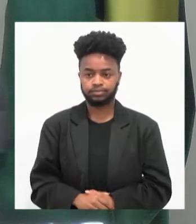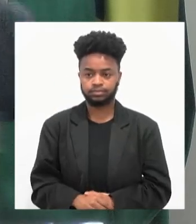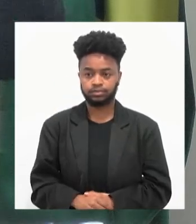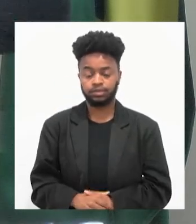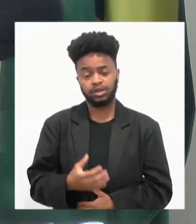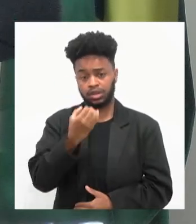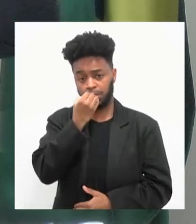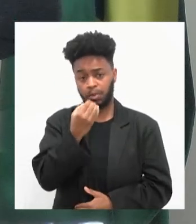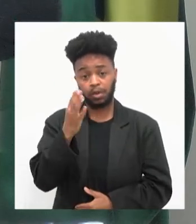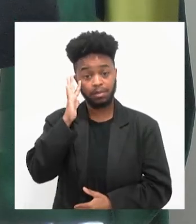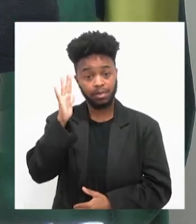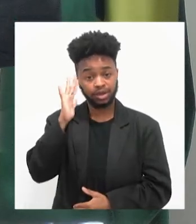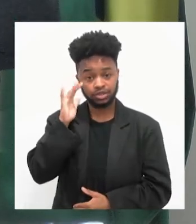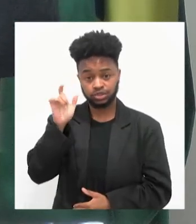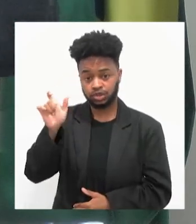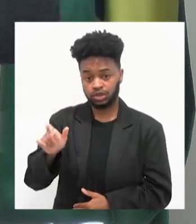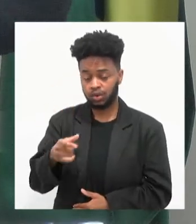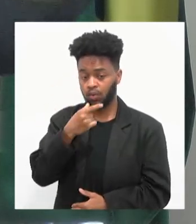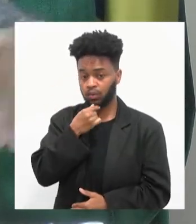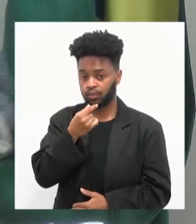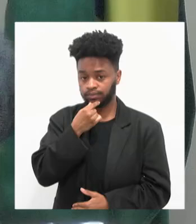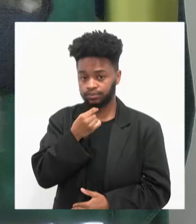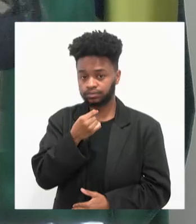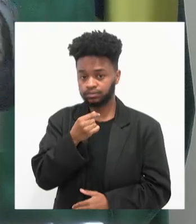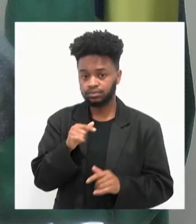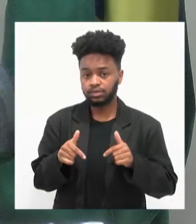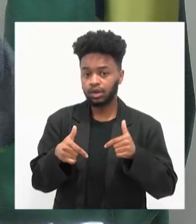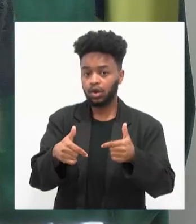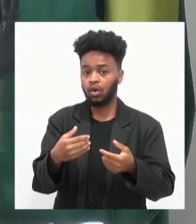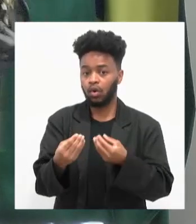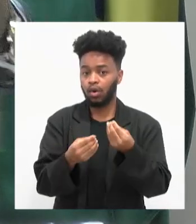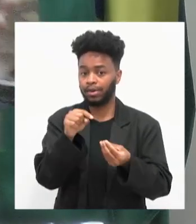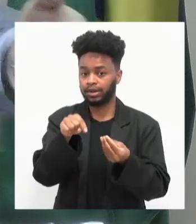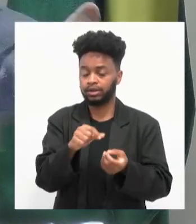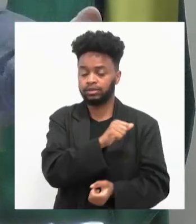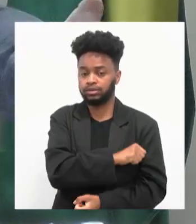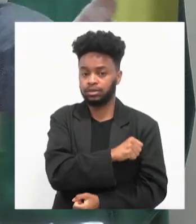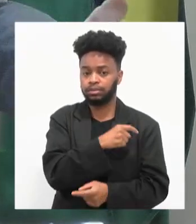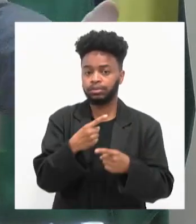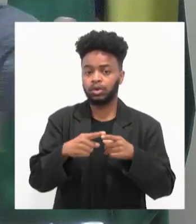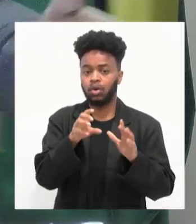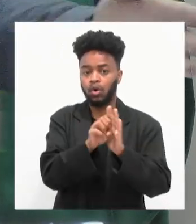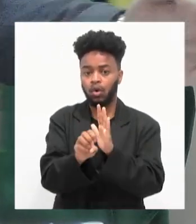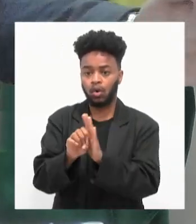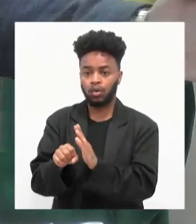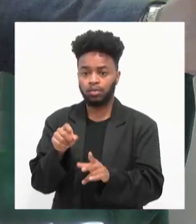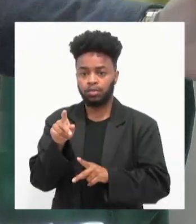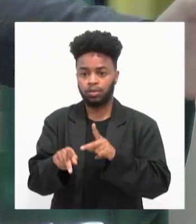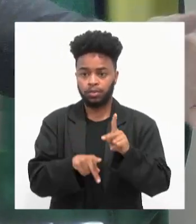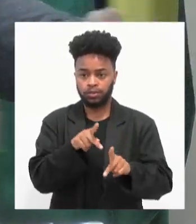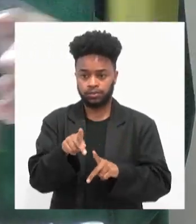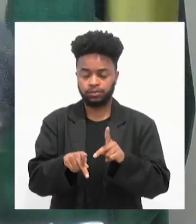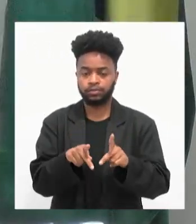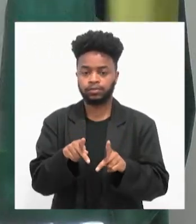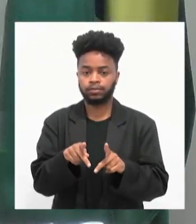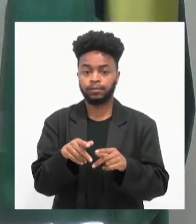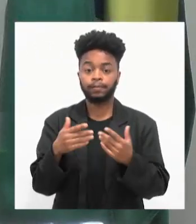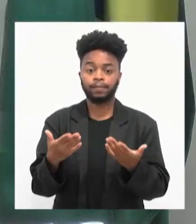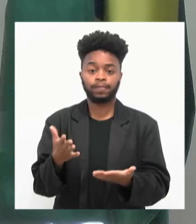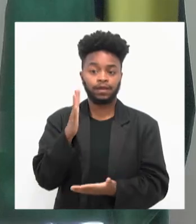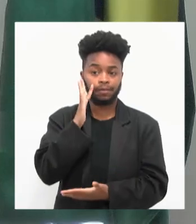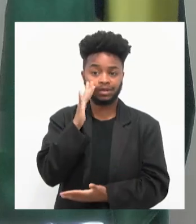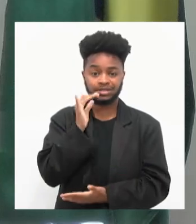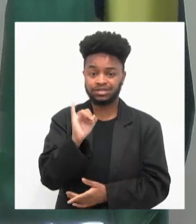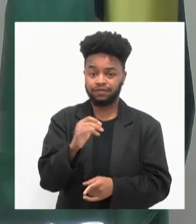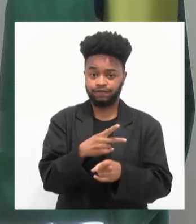bem, filho, imagina esse senhor com o mandato que ele faria no Rio de Janeiro, que ele já está fazendo agora, roubando a população através do consórcio Rio Parque. Imagina se esse senhor aqui ganha a